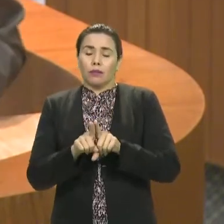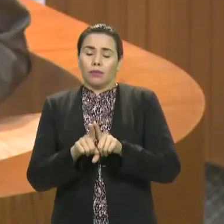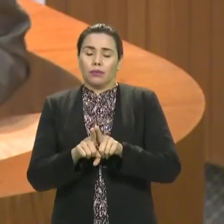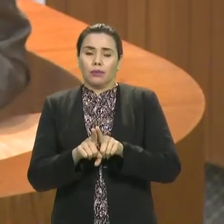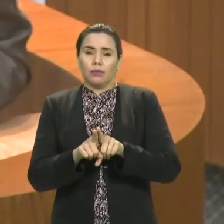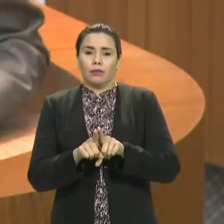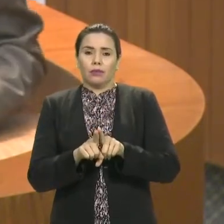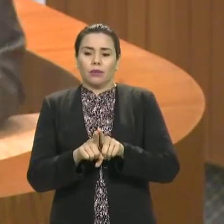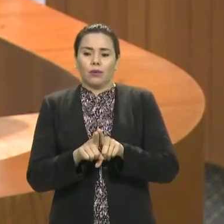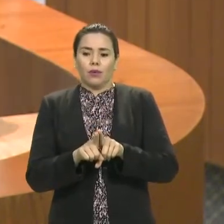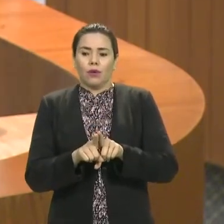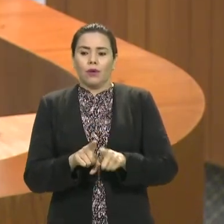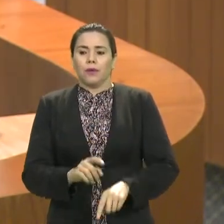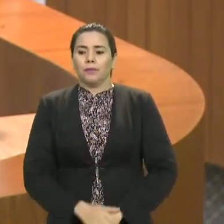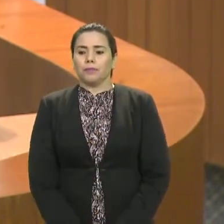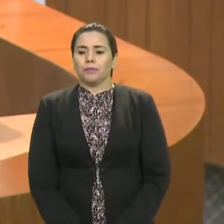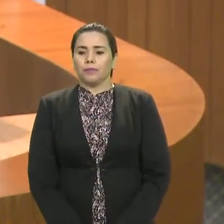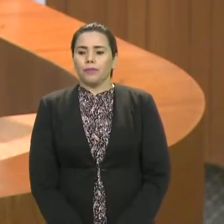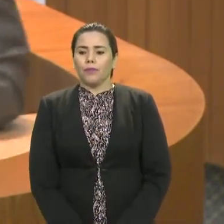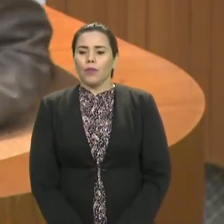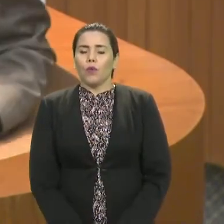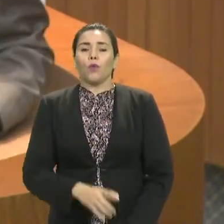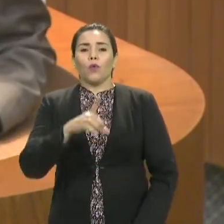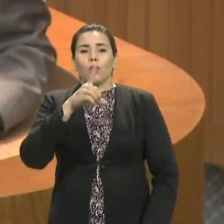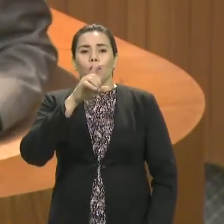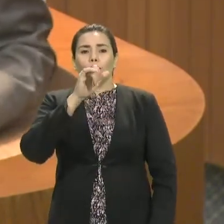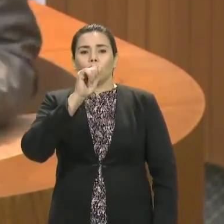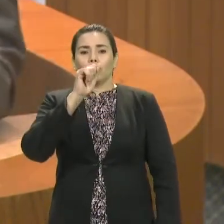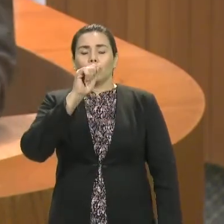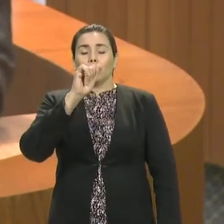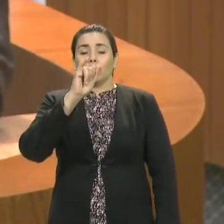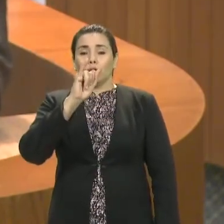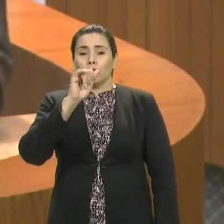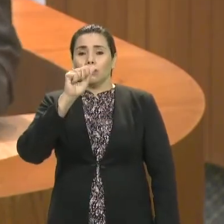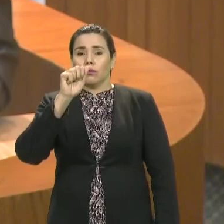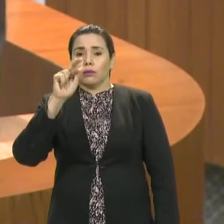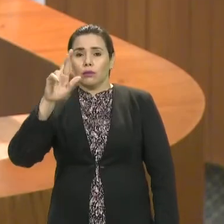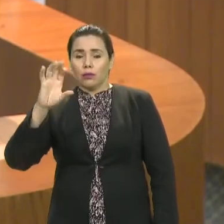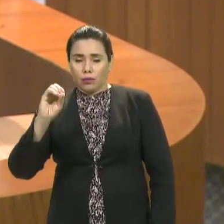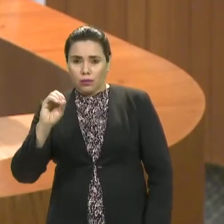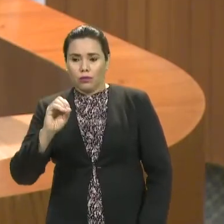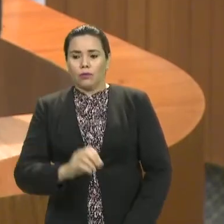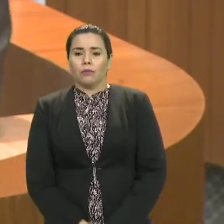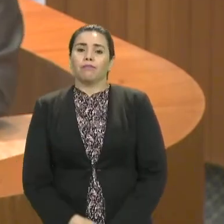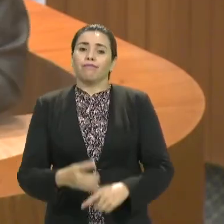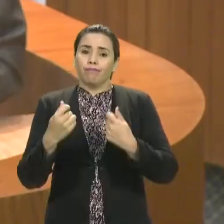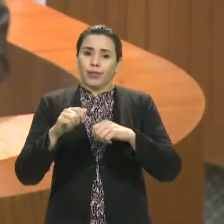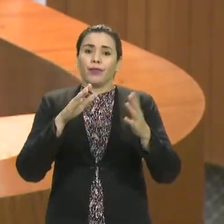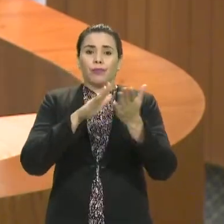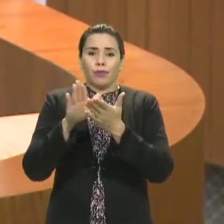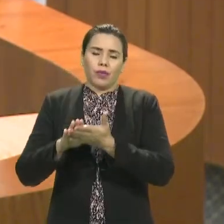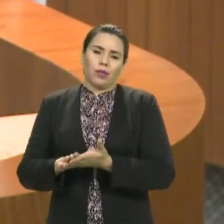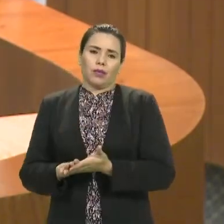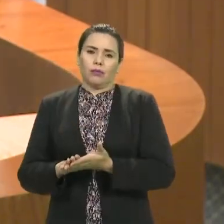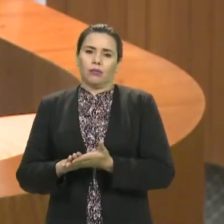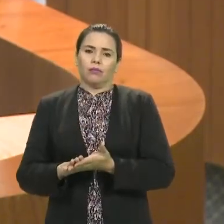secretos, às escondidas, sem publicação neste diário. Muito obrigado, senhor presidente, pela tolerância do tempo.